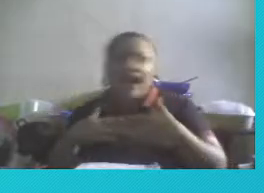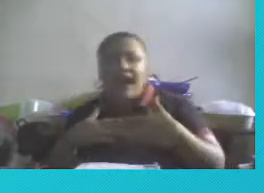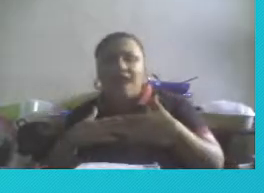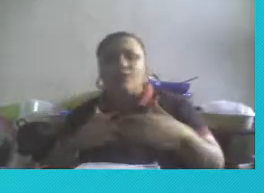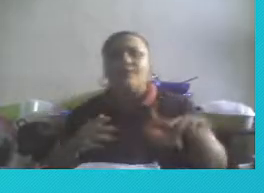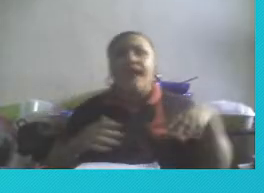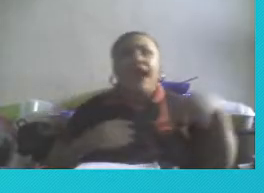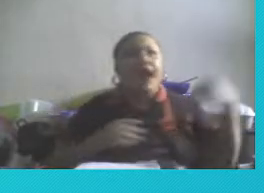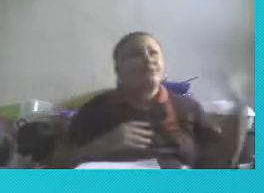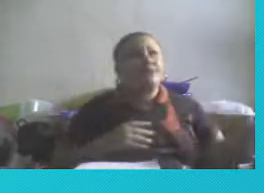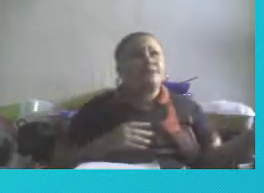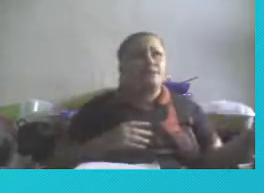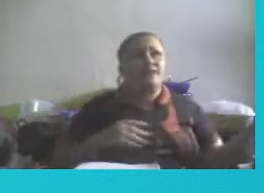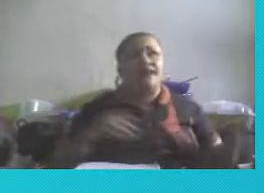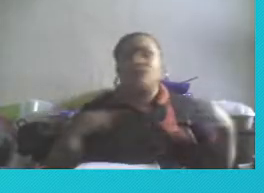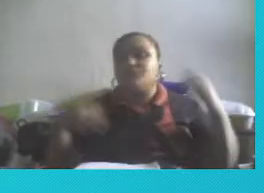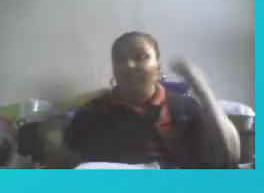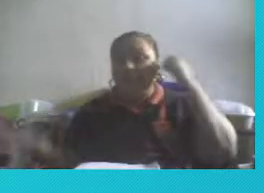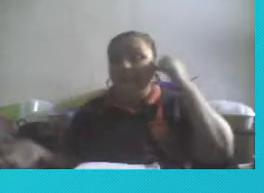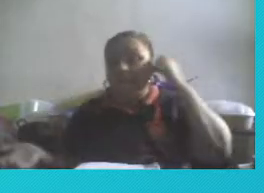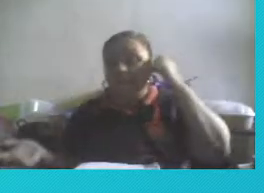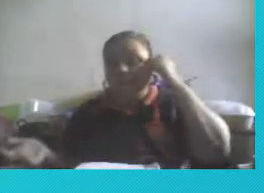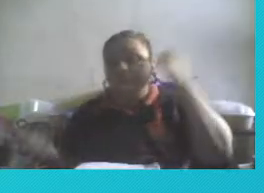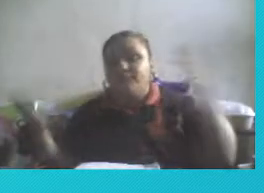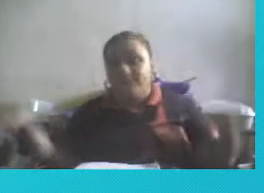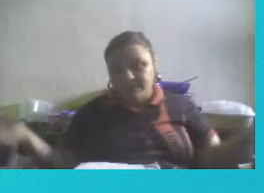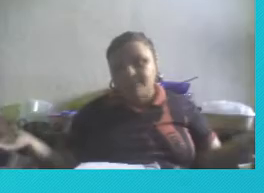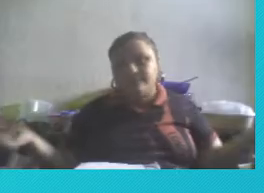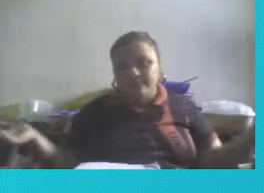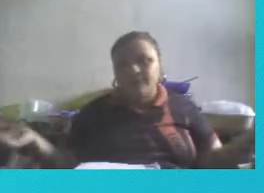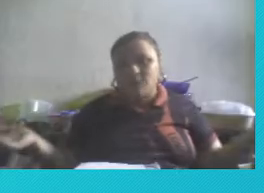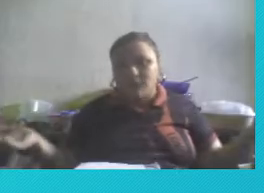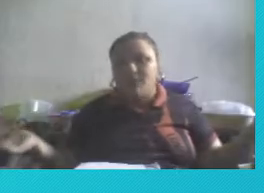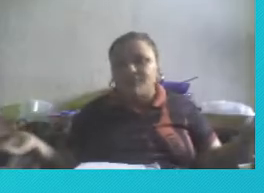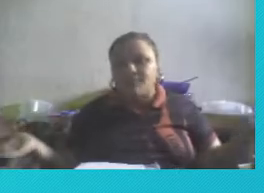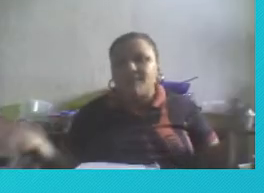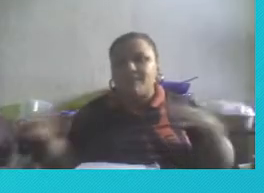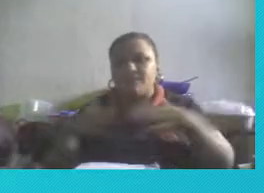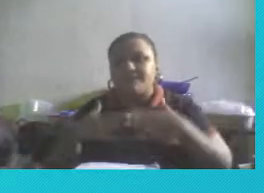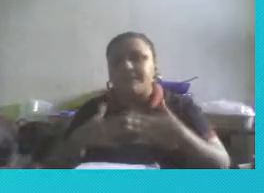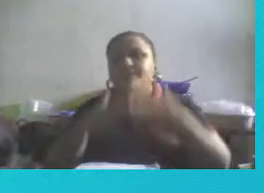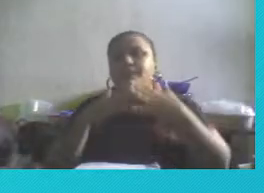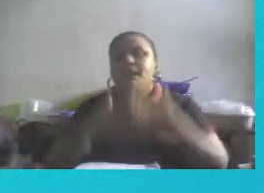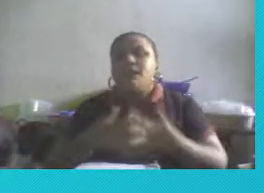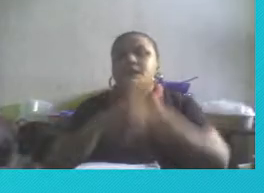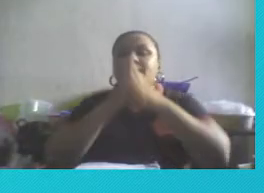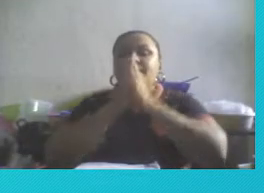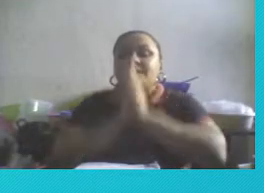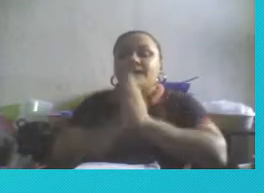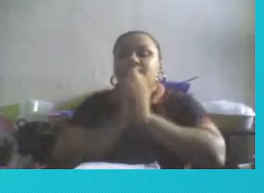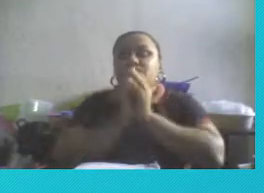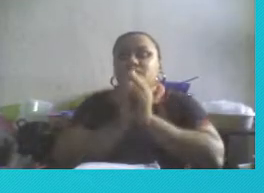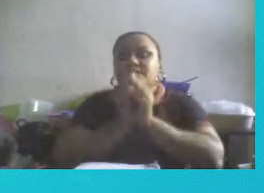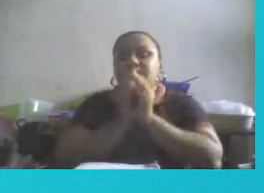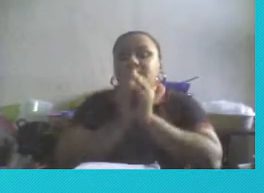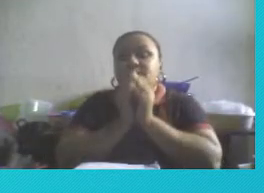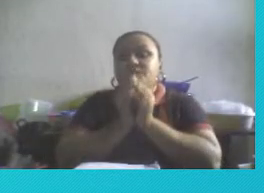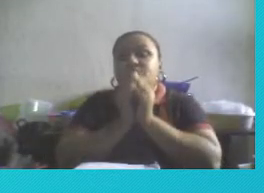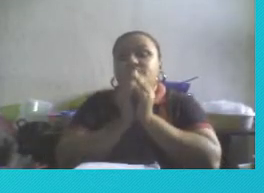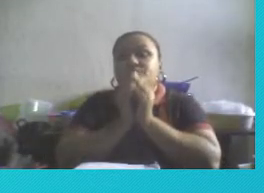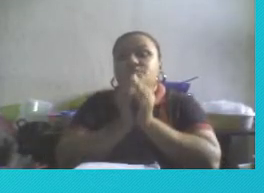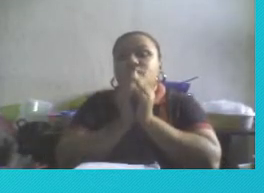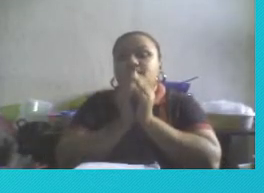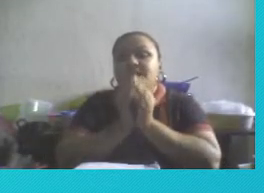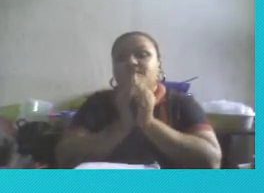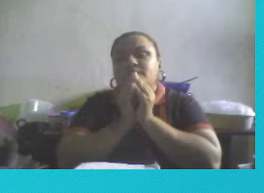de água, às vezes vem o entregador de gás, você não pode viver sem ver totalmente as pessoas, né? E mantenha a distância